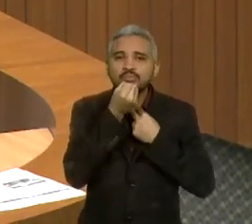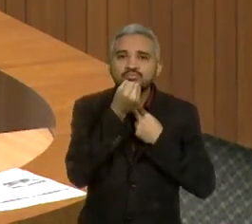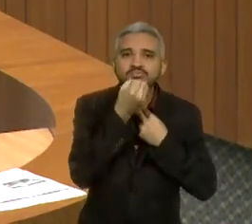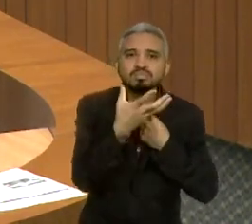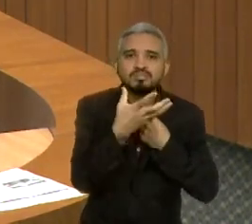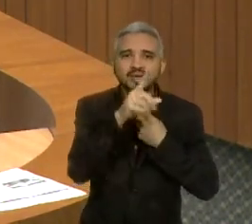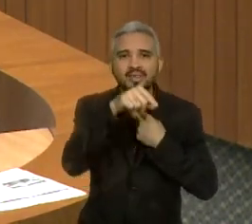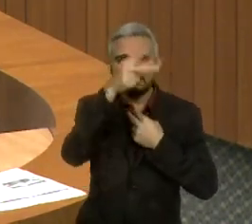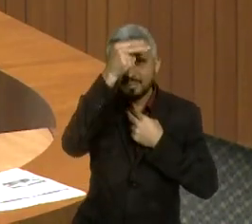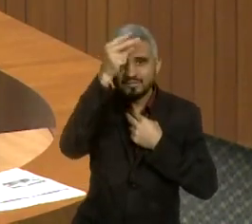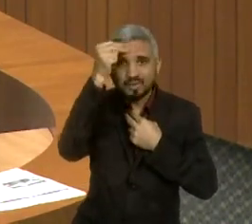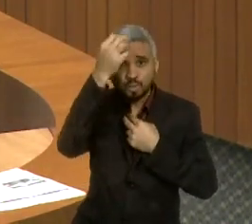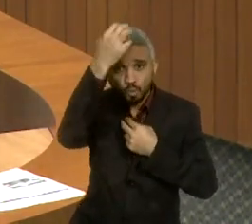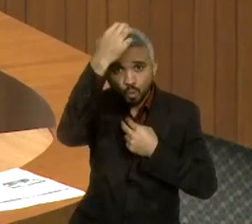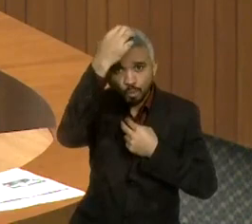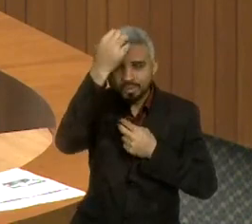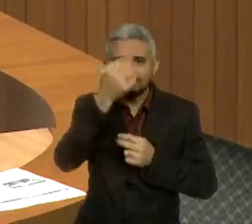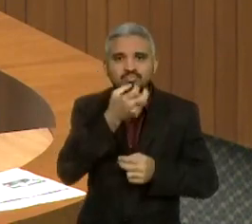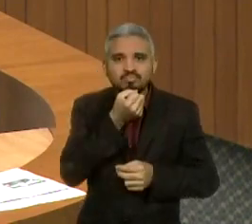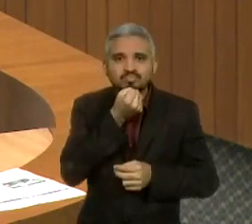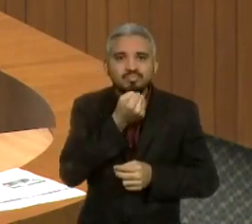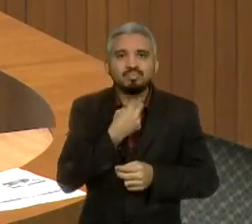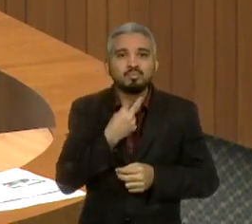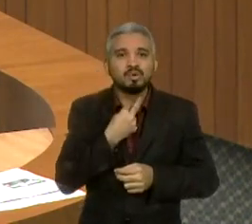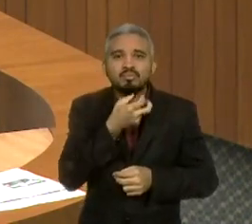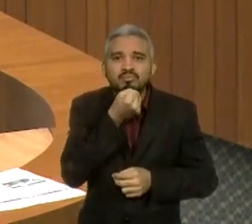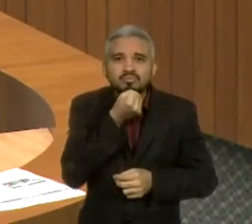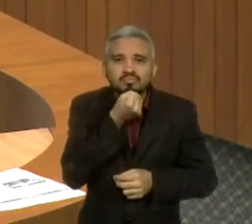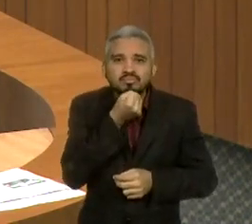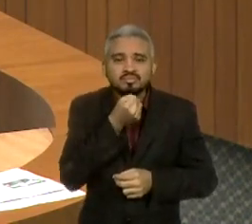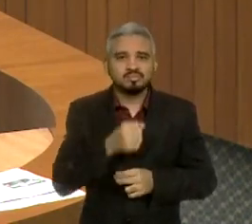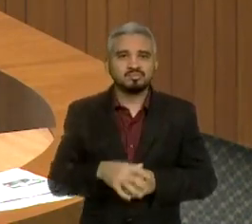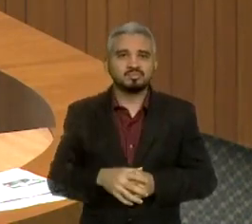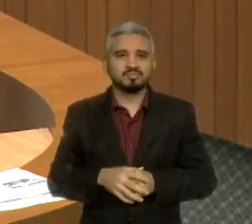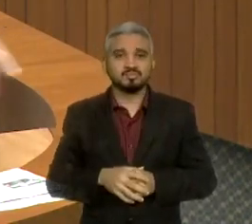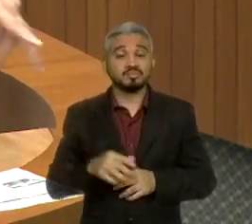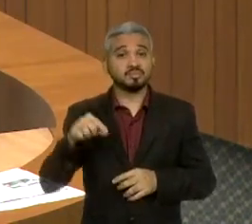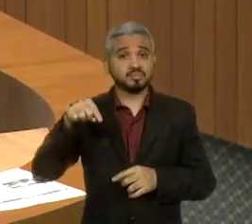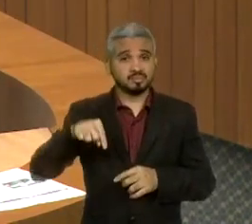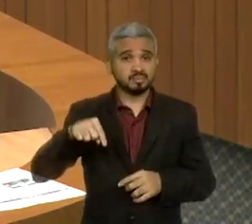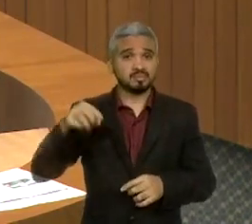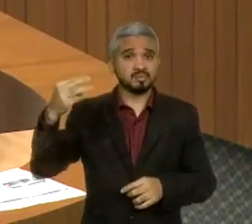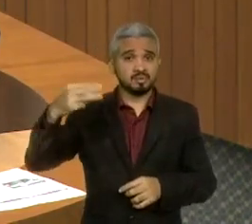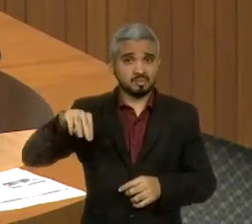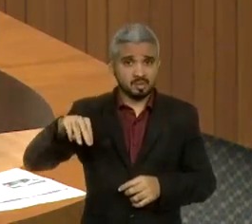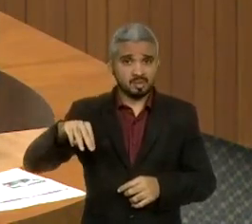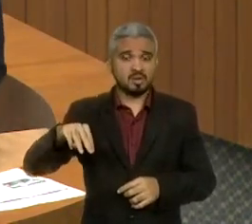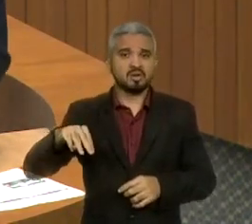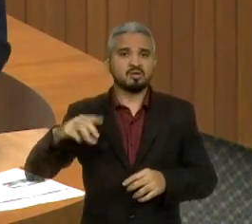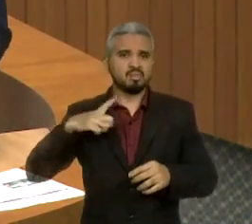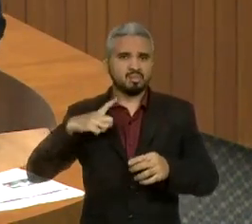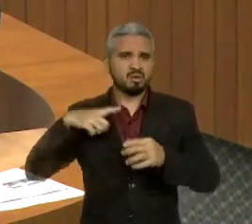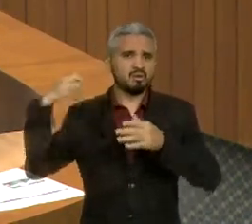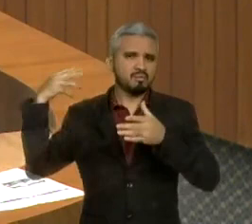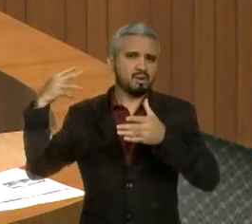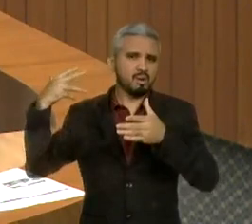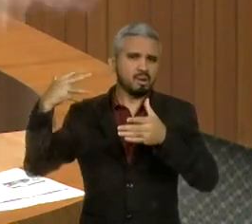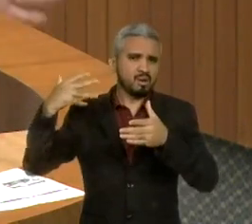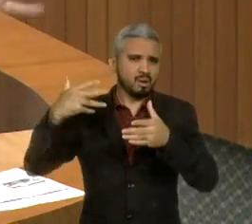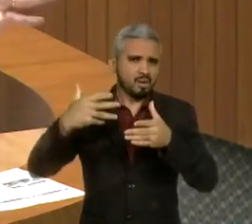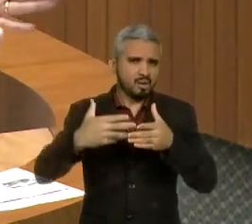nada mais tradicional aqui no Maranhão, nada mais dessa herança nossa patrimonialista, do que